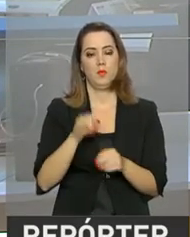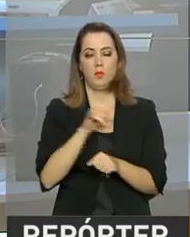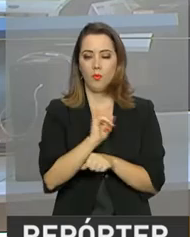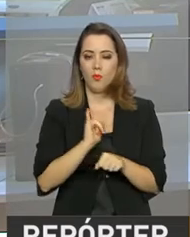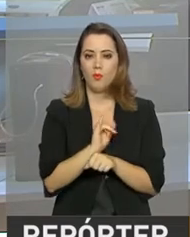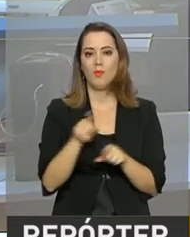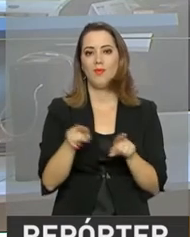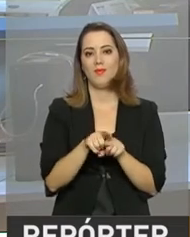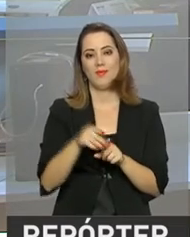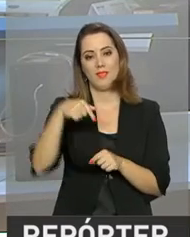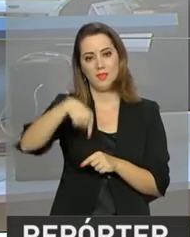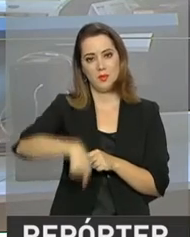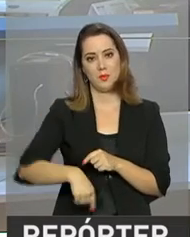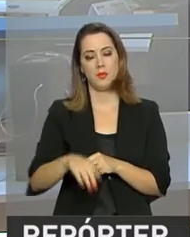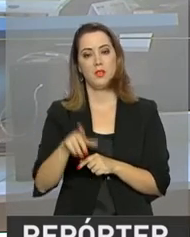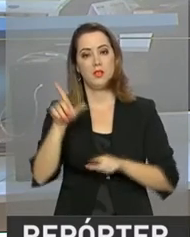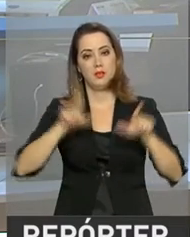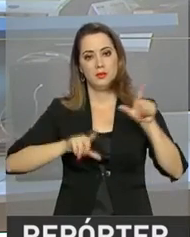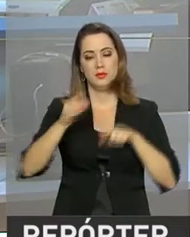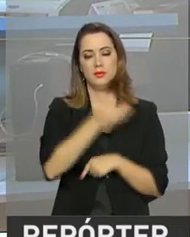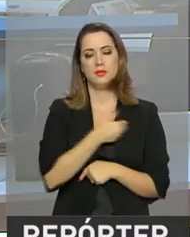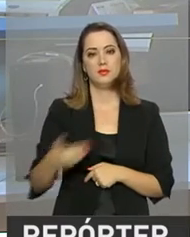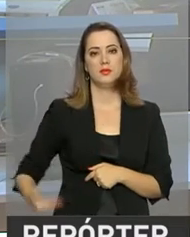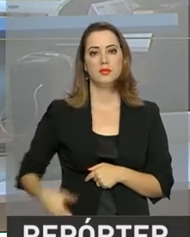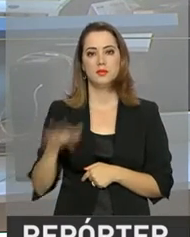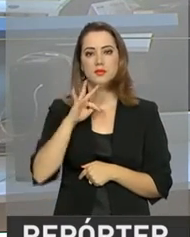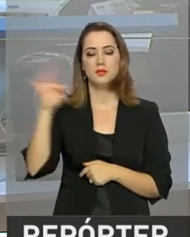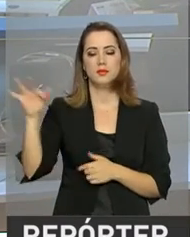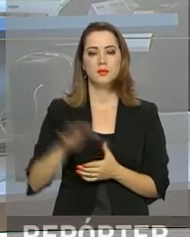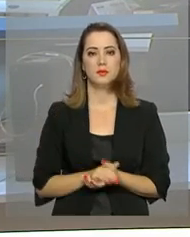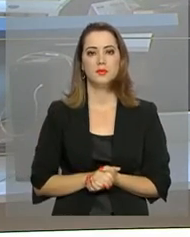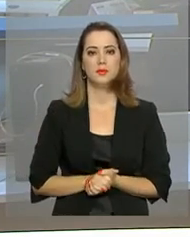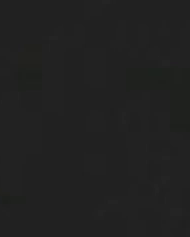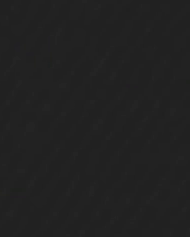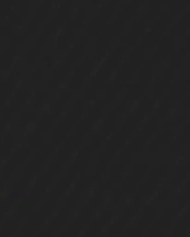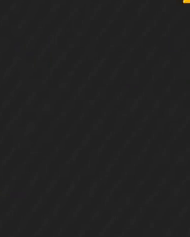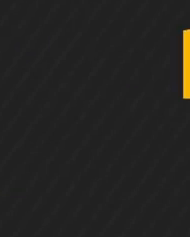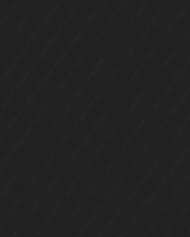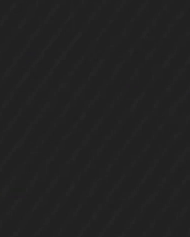youtube continue com a gente aqui na nbr a tv do governo federal